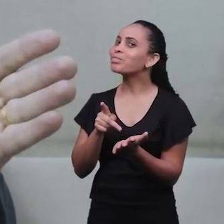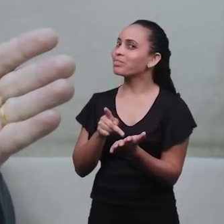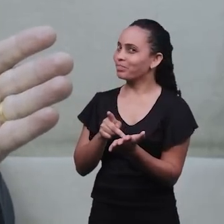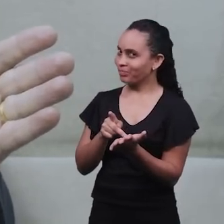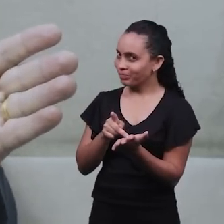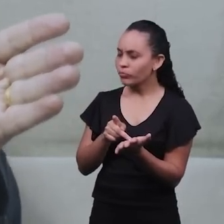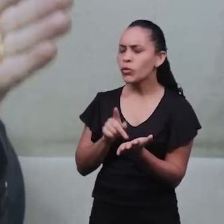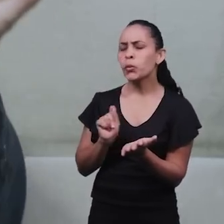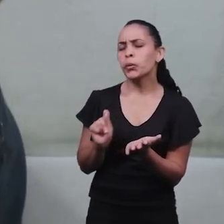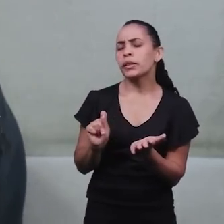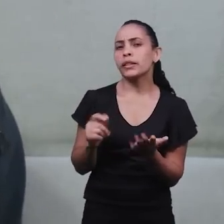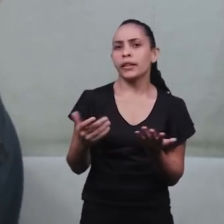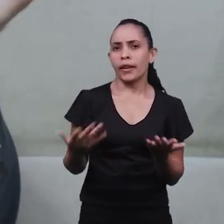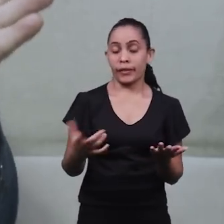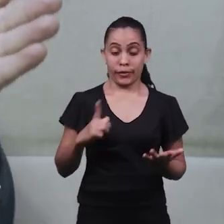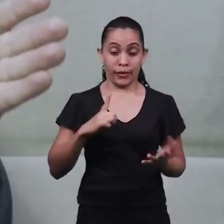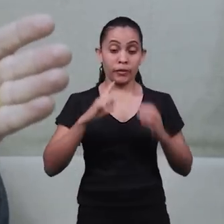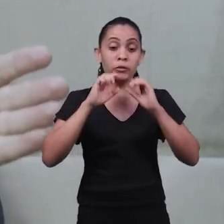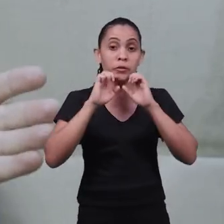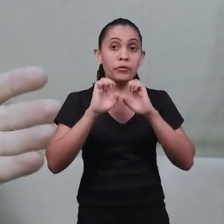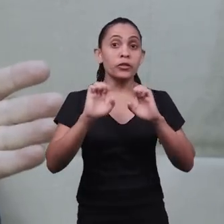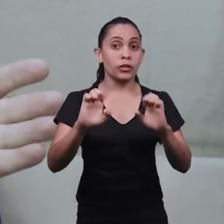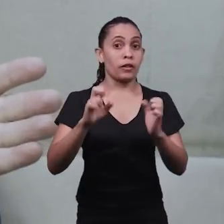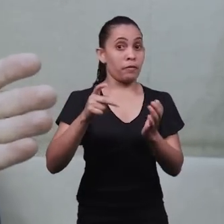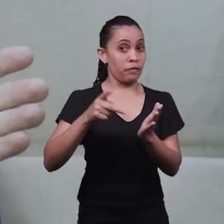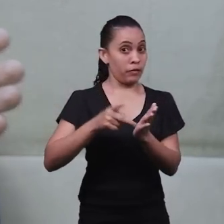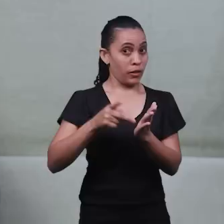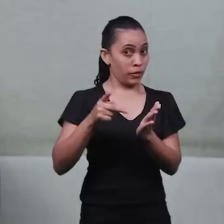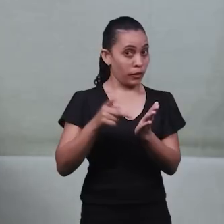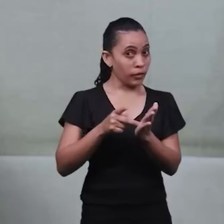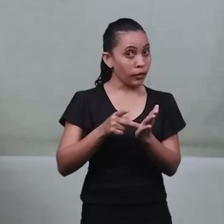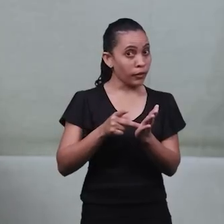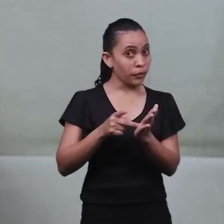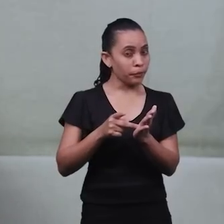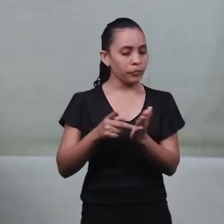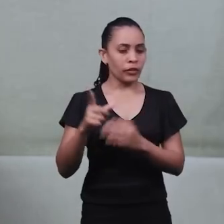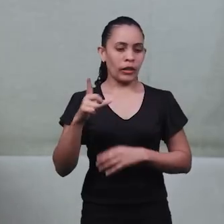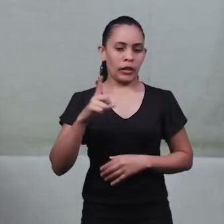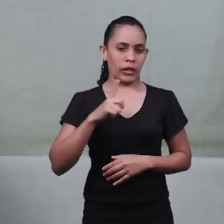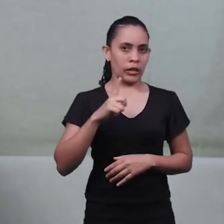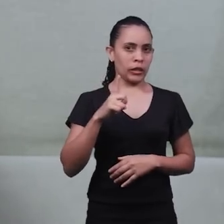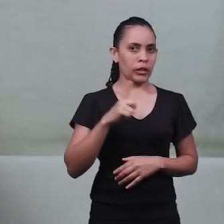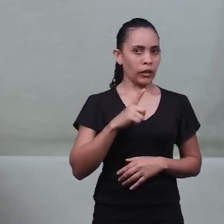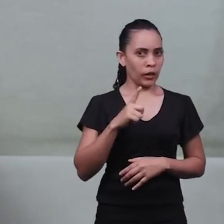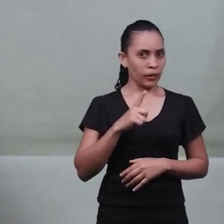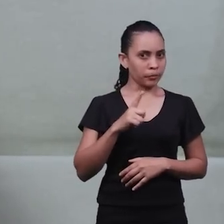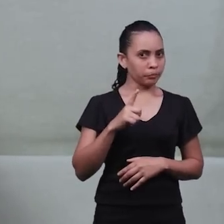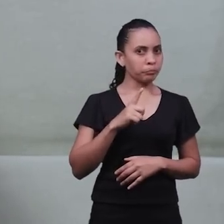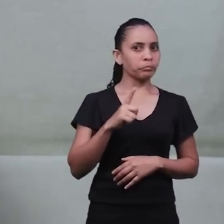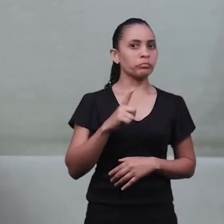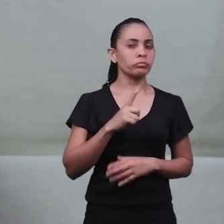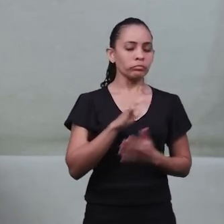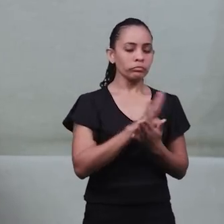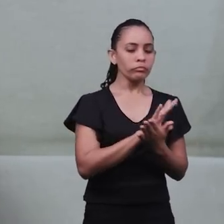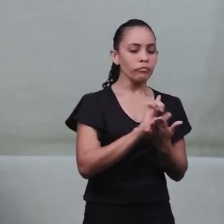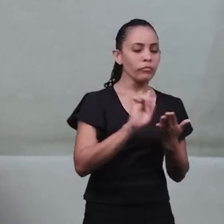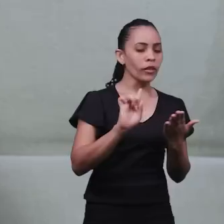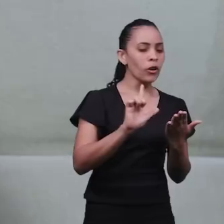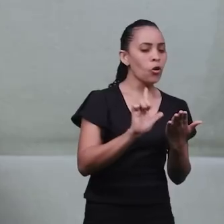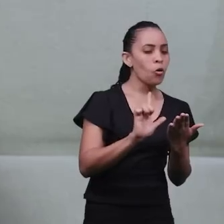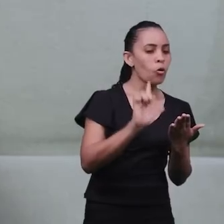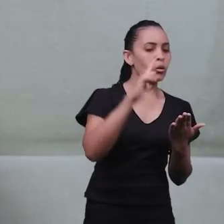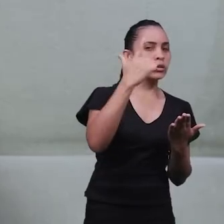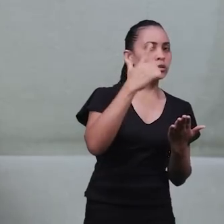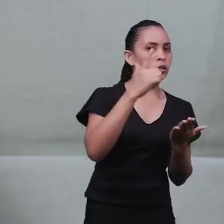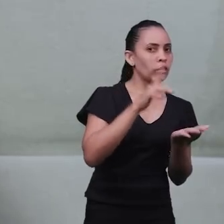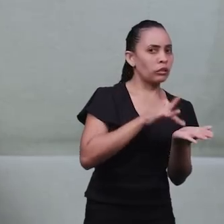genuína? Existe o evangelho genuíno e existe a palavra que é falsificada, que não é genuína, que